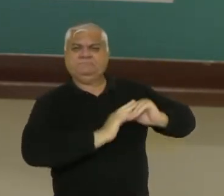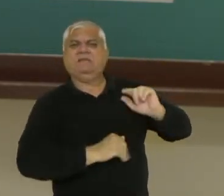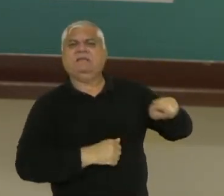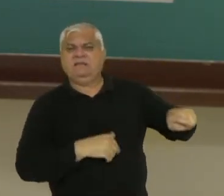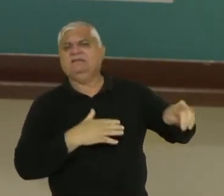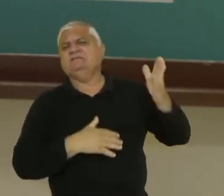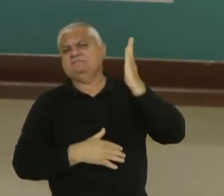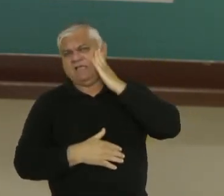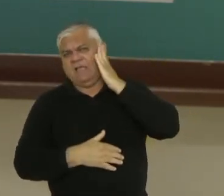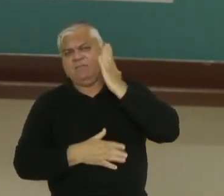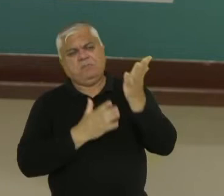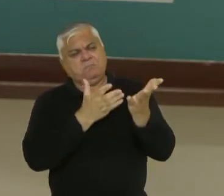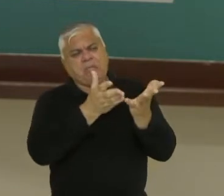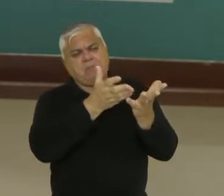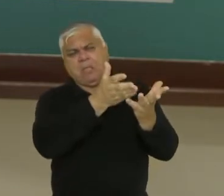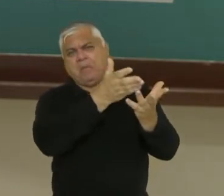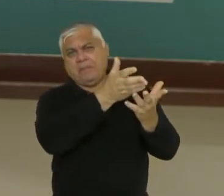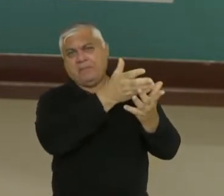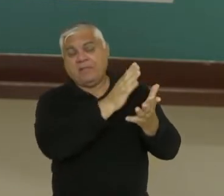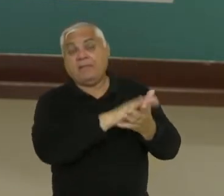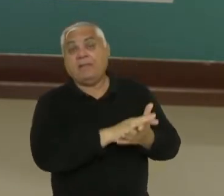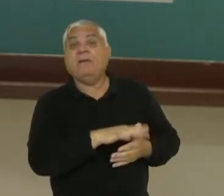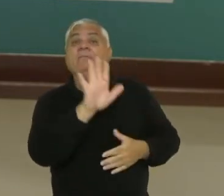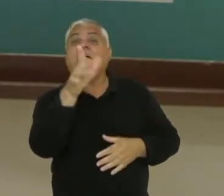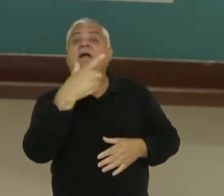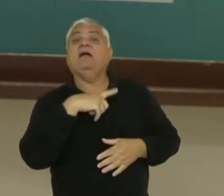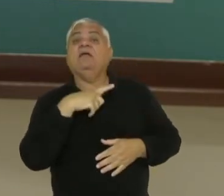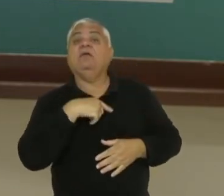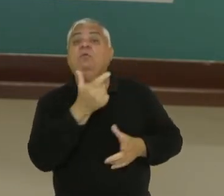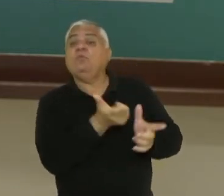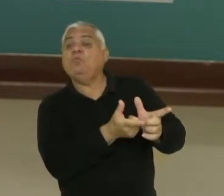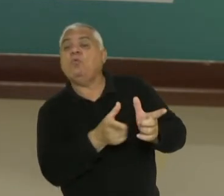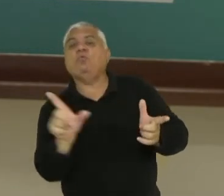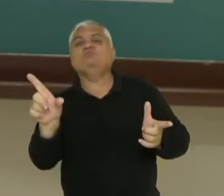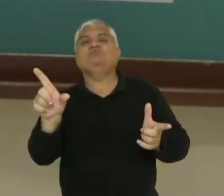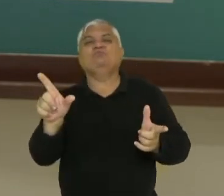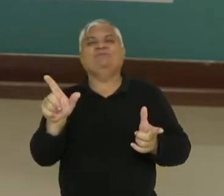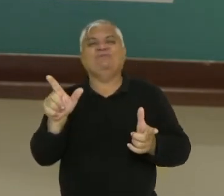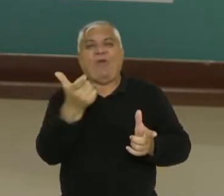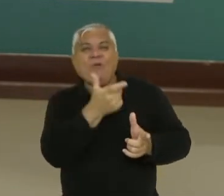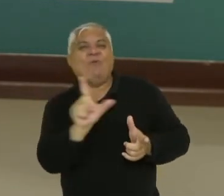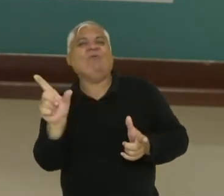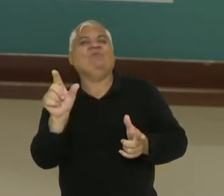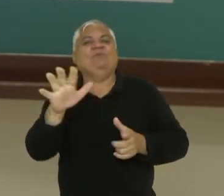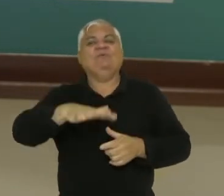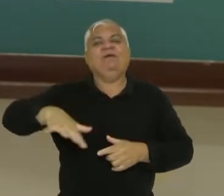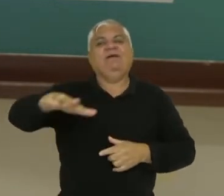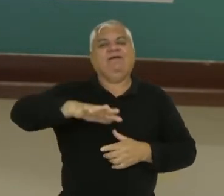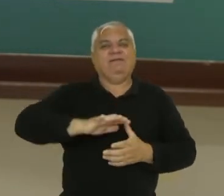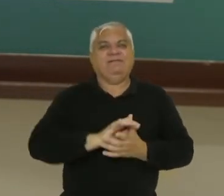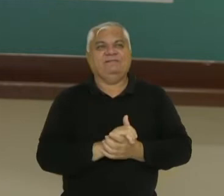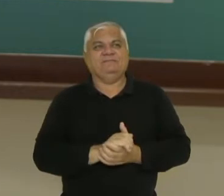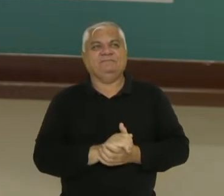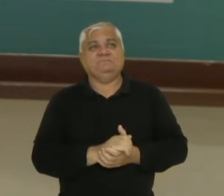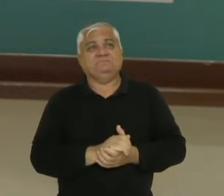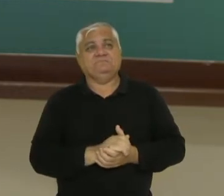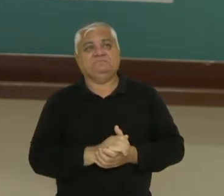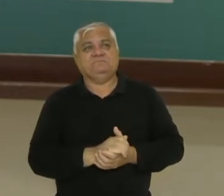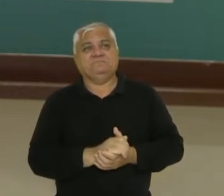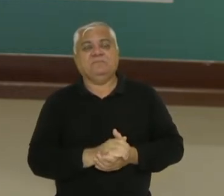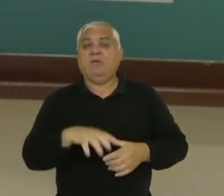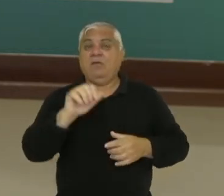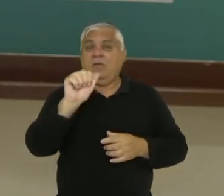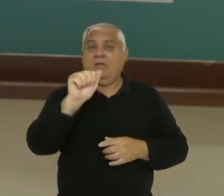das ações, mas a gente poderia investir em outras áreas. Que outras áreas a gente poderia investir? Em ações, como nós